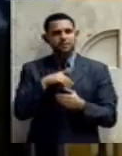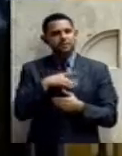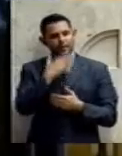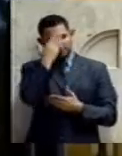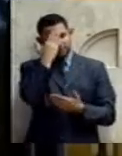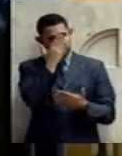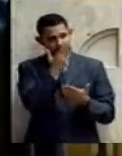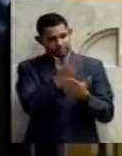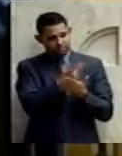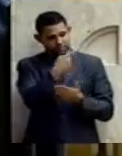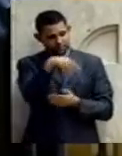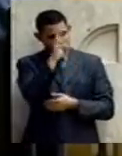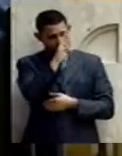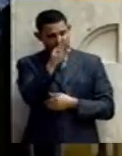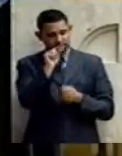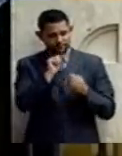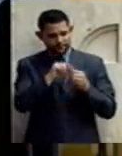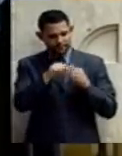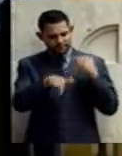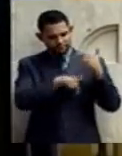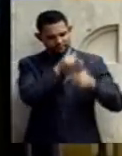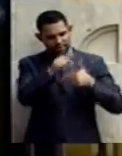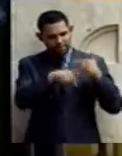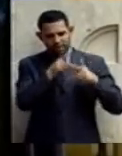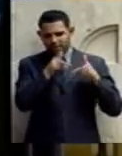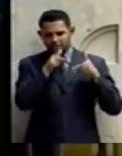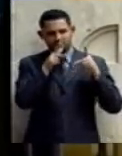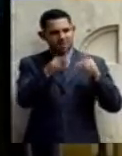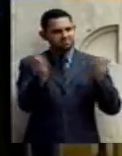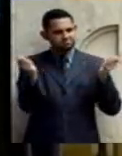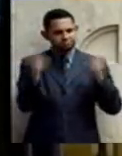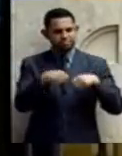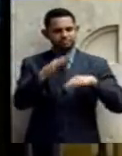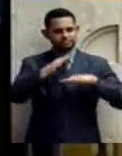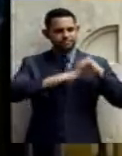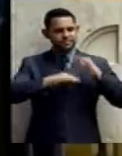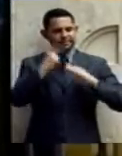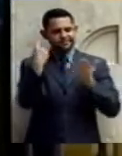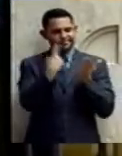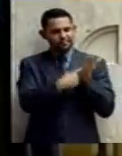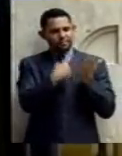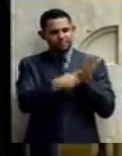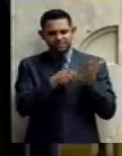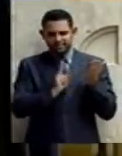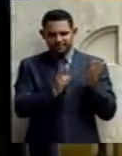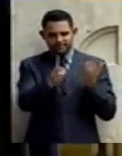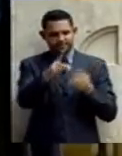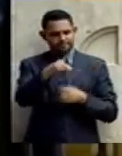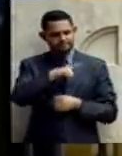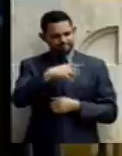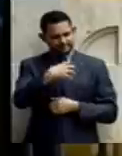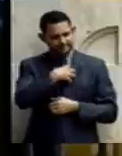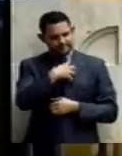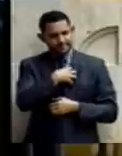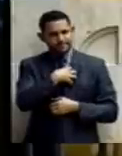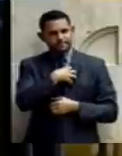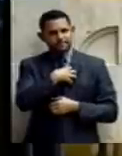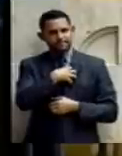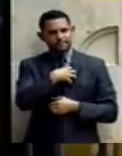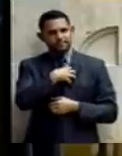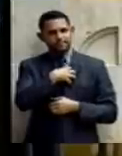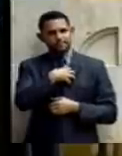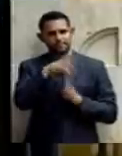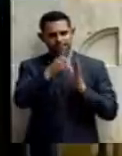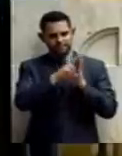que Vossa Excelência exerça o cargo com a mesma competência e compromisso que sempre demonstrou com as causas